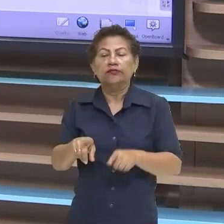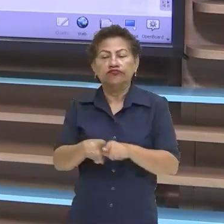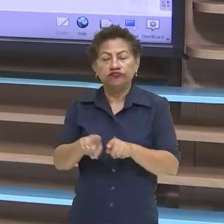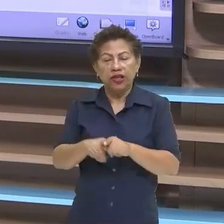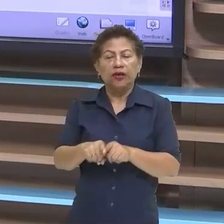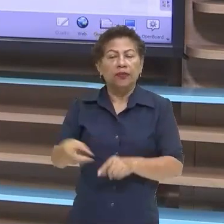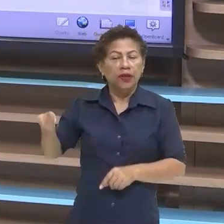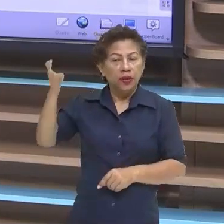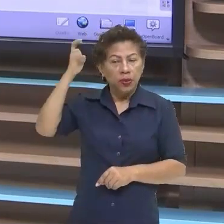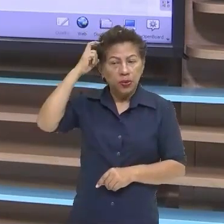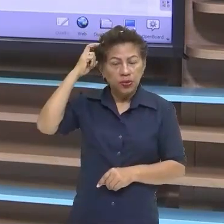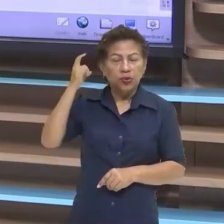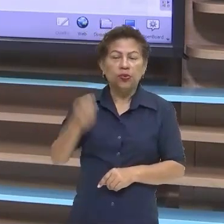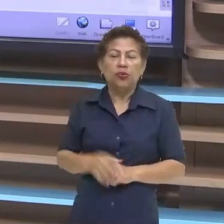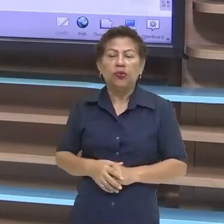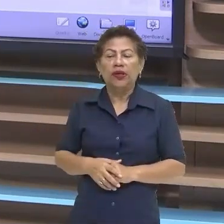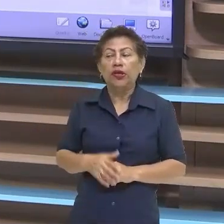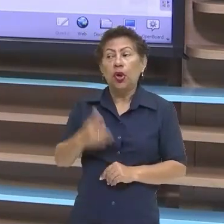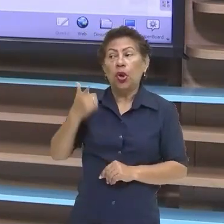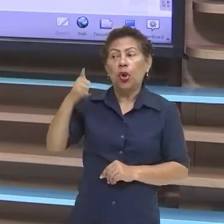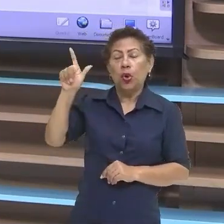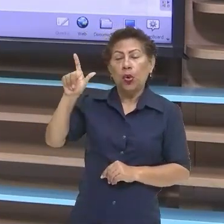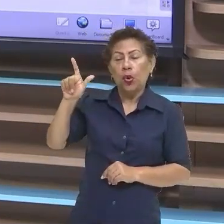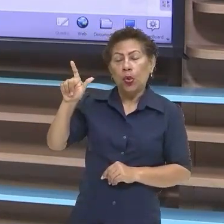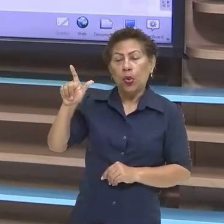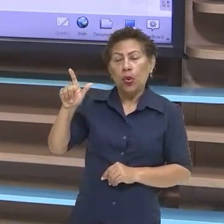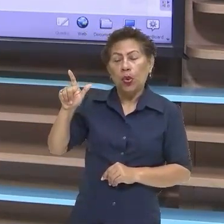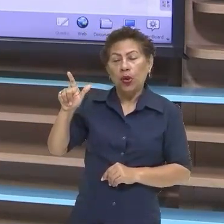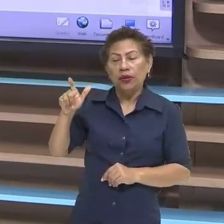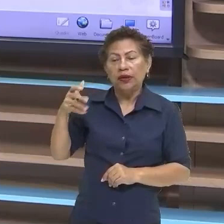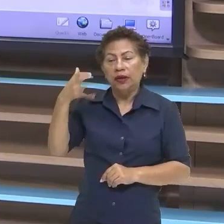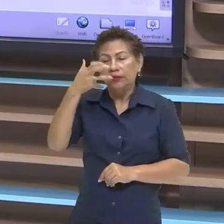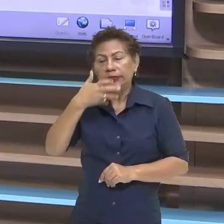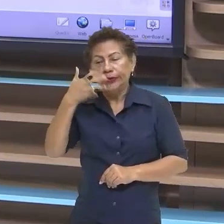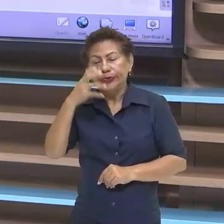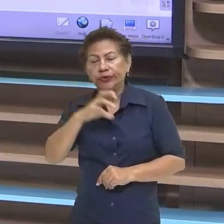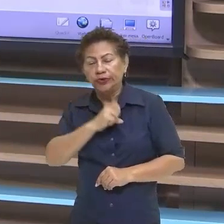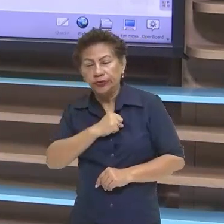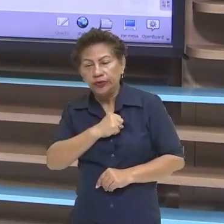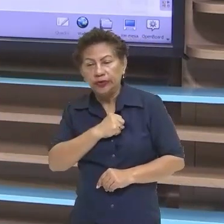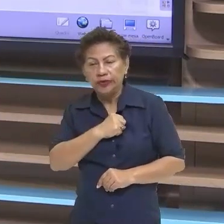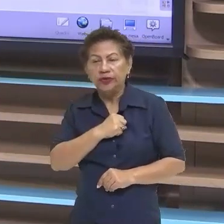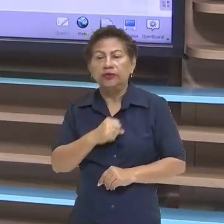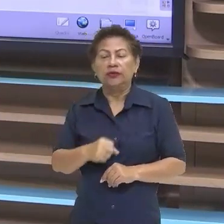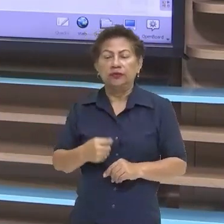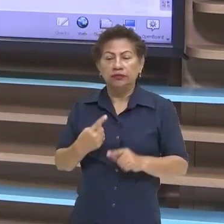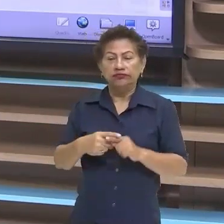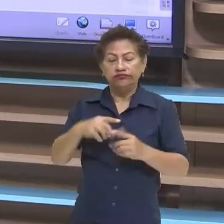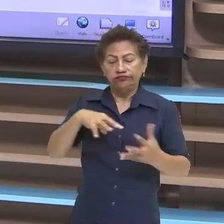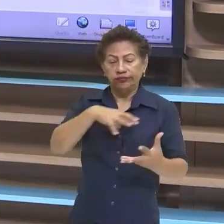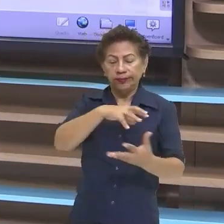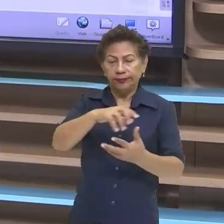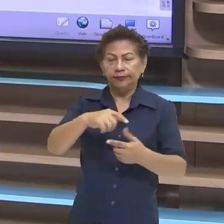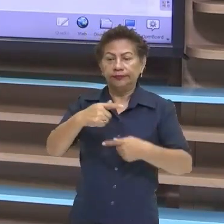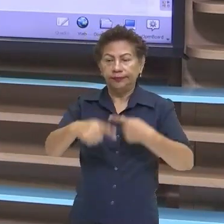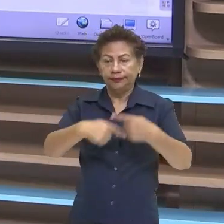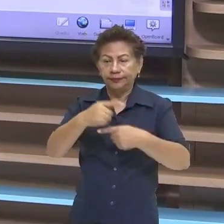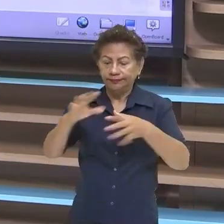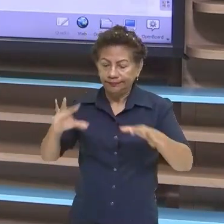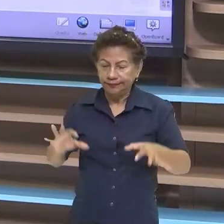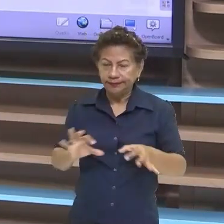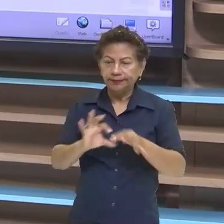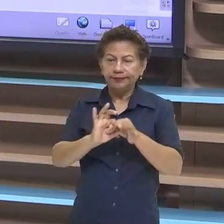gosta ali de música mais internacional. Então, isso faz parte da globalização. Isso acaba unindo também